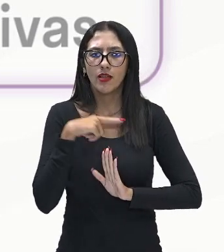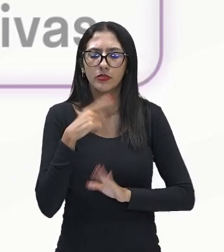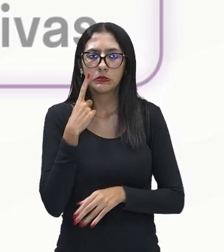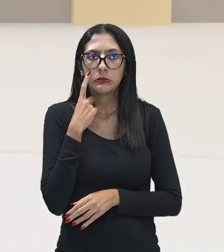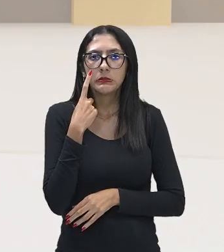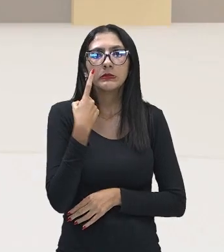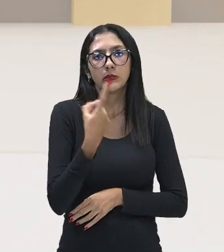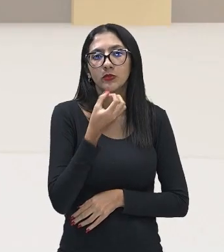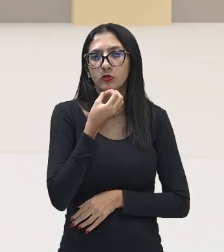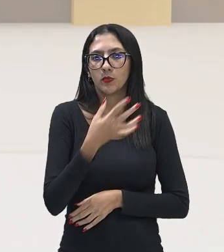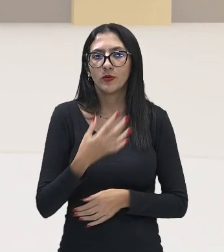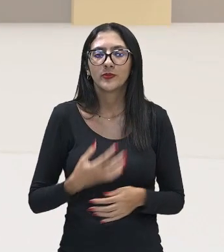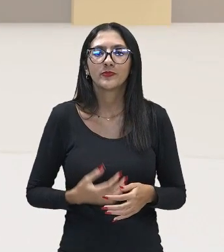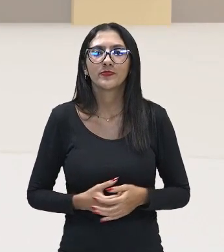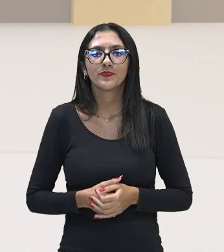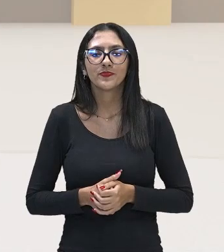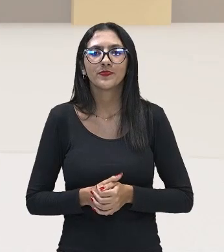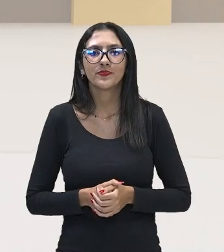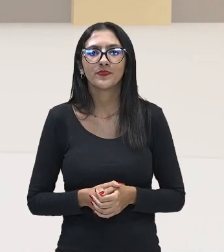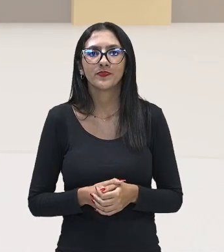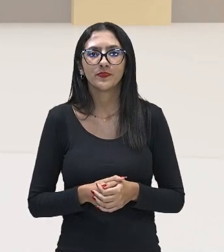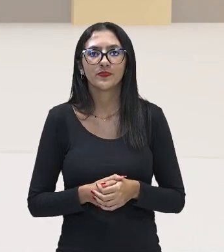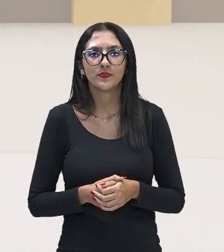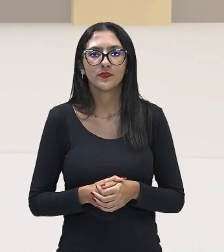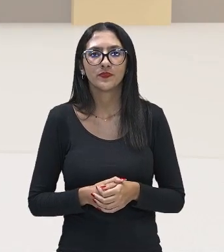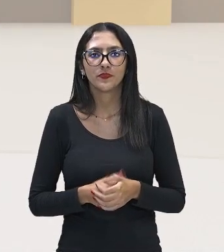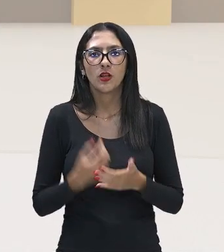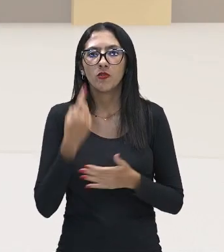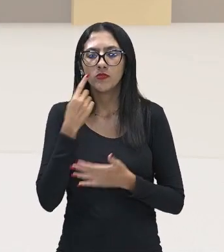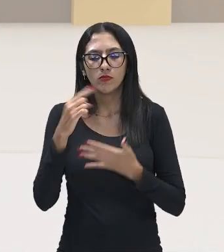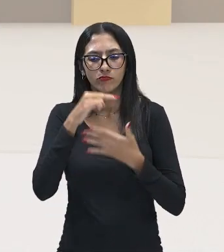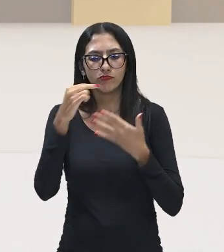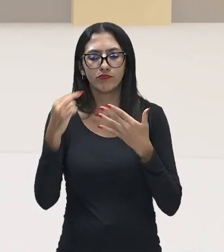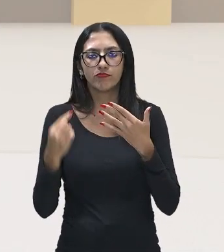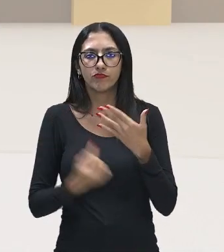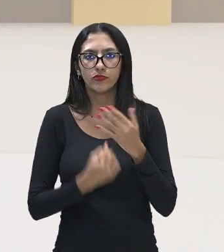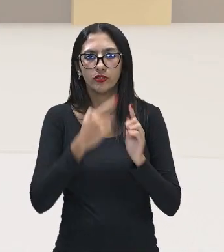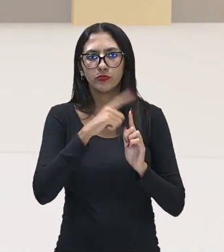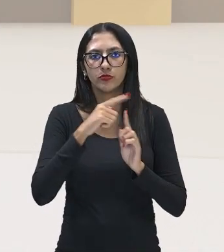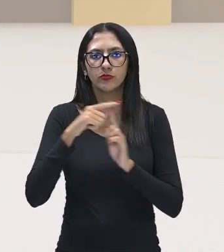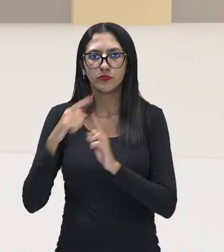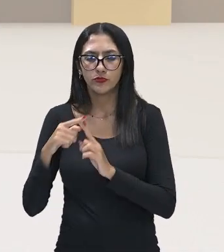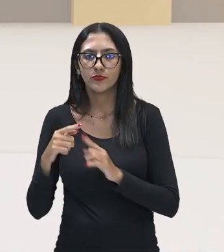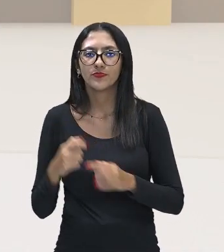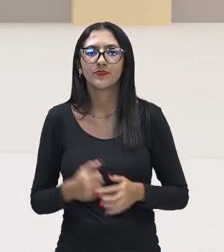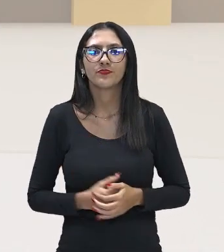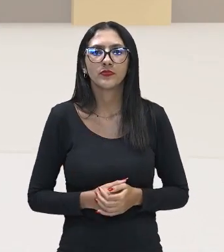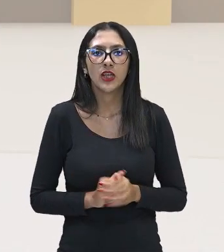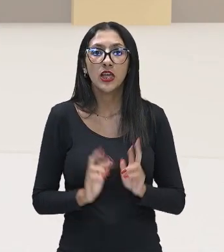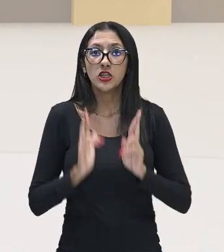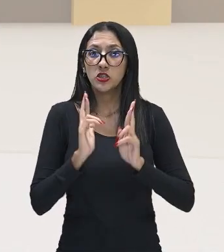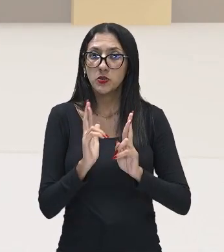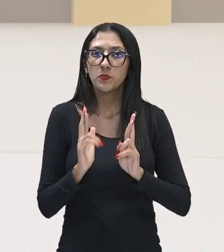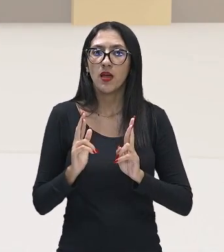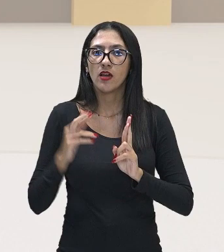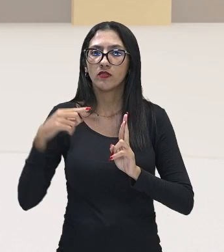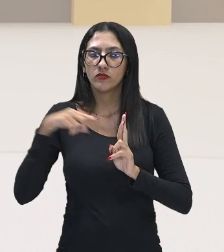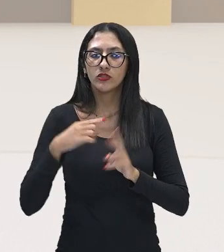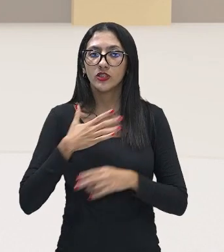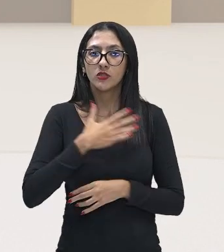atrativas. Ok, então esses daí foram nossos investimentos. Também aprendemos, tá bom? Espero que vocês tenham